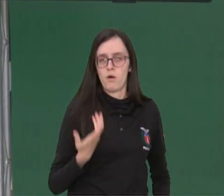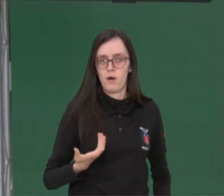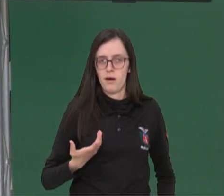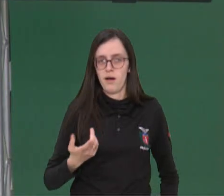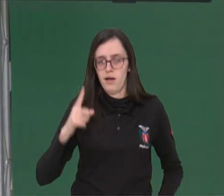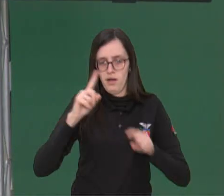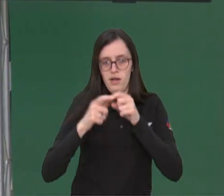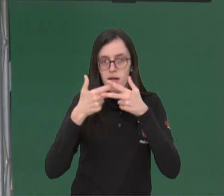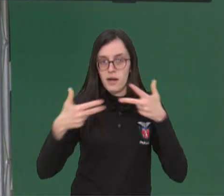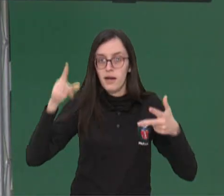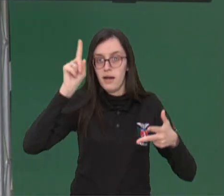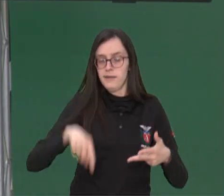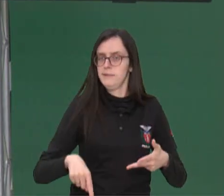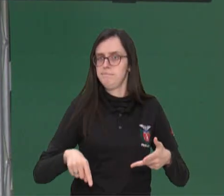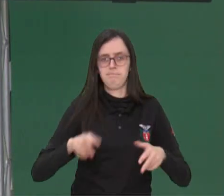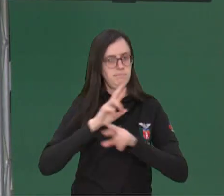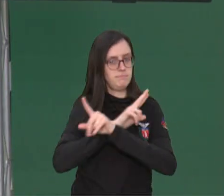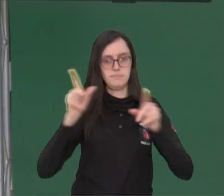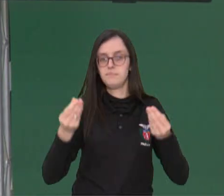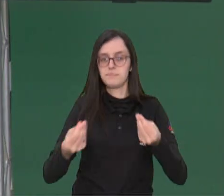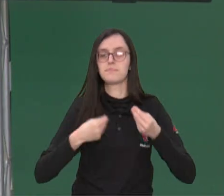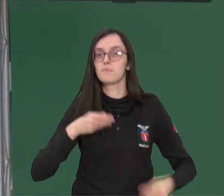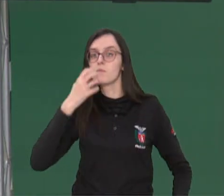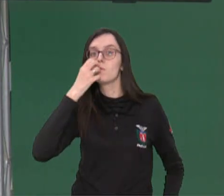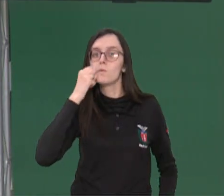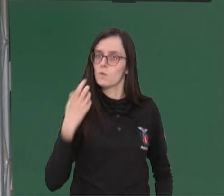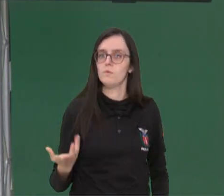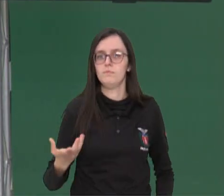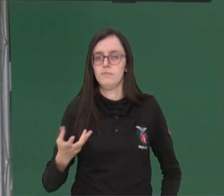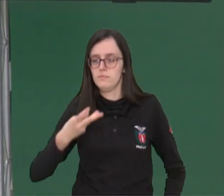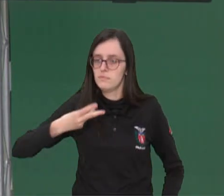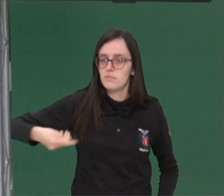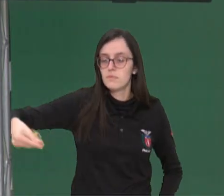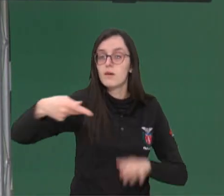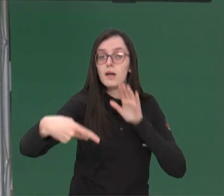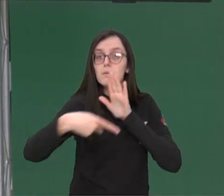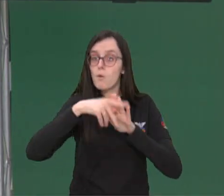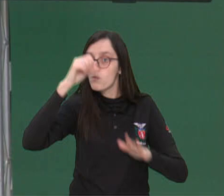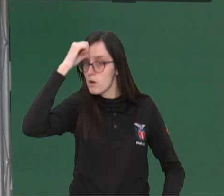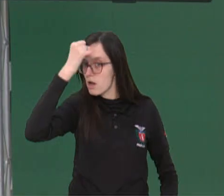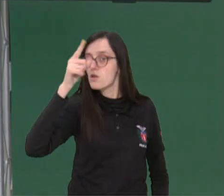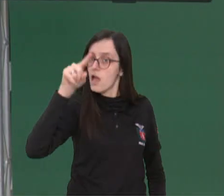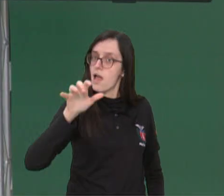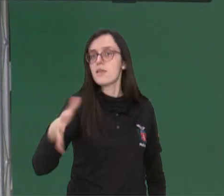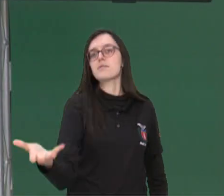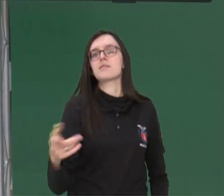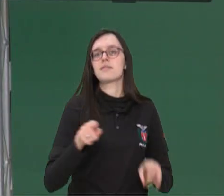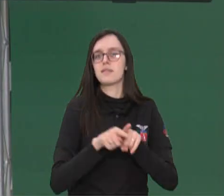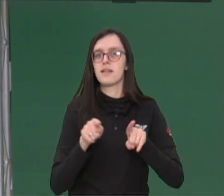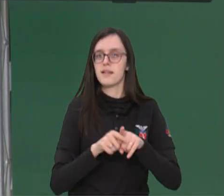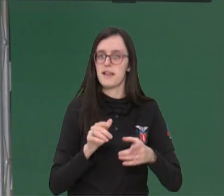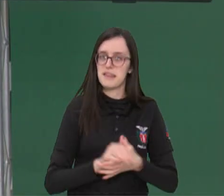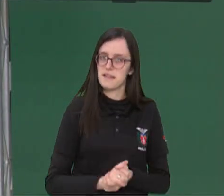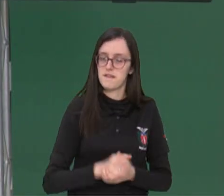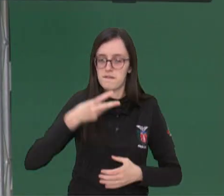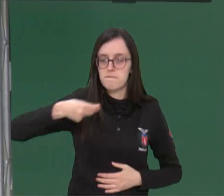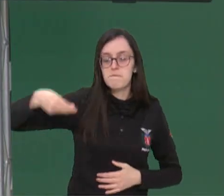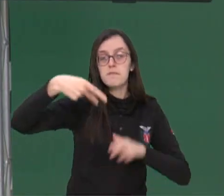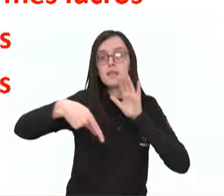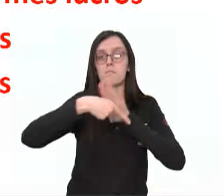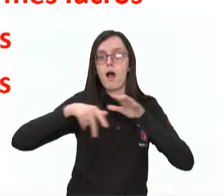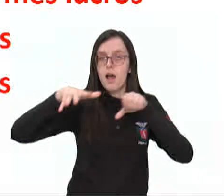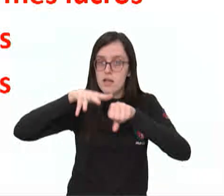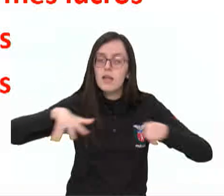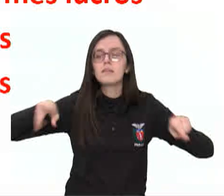produtos exóticos que davam muito lucro. As especiarias que vinham da Índia eram assim, as drogas do sertão têm características